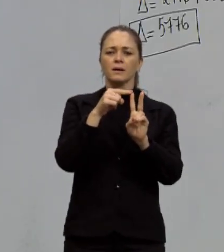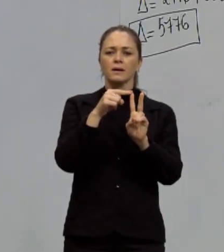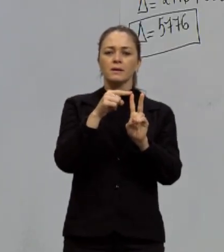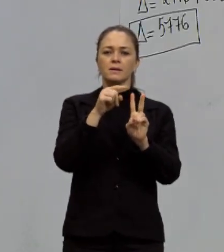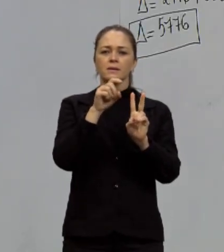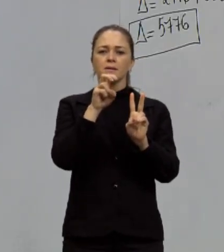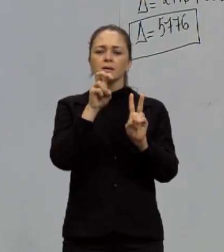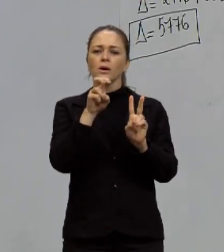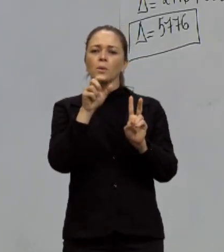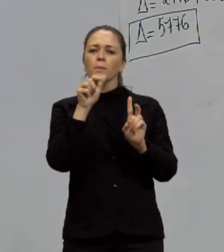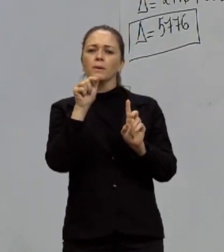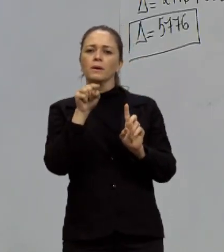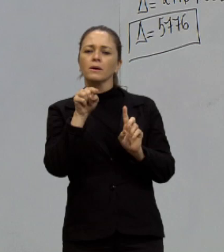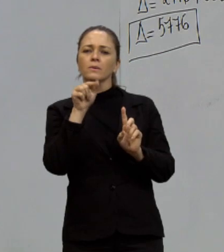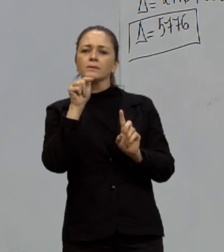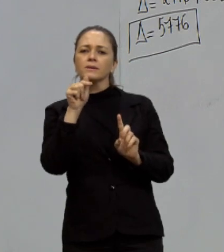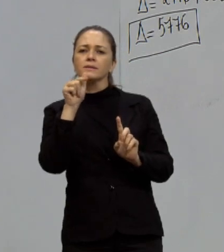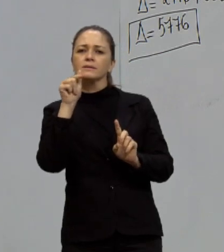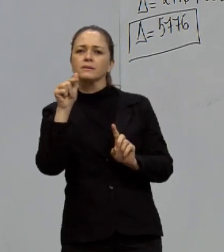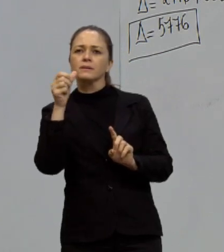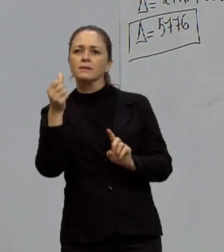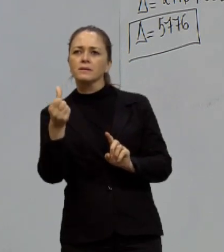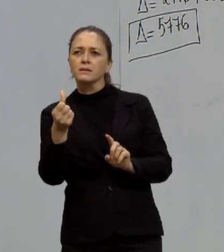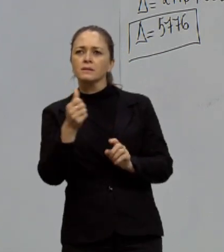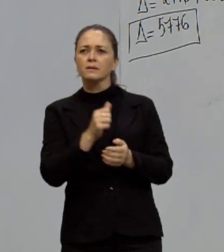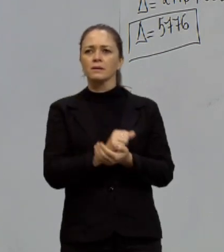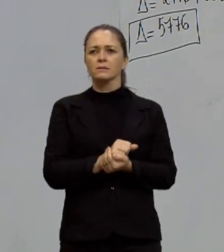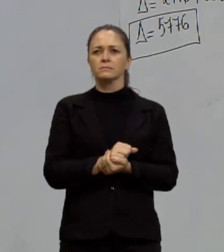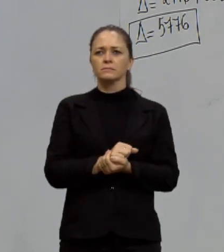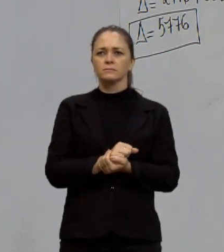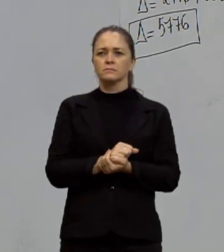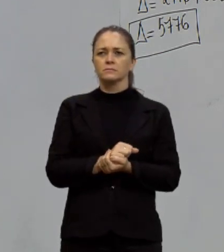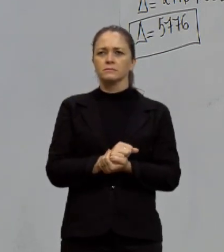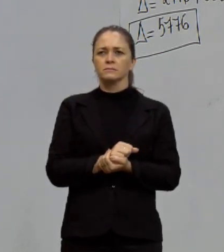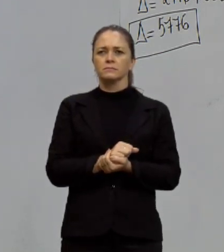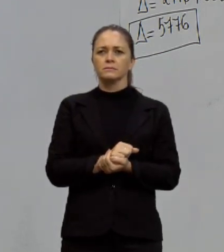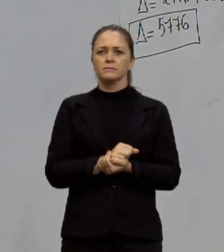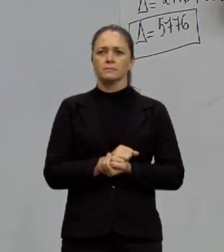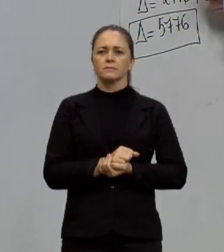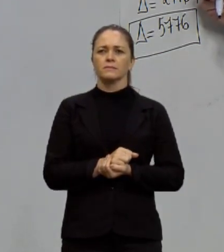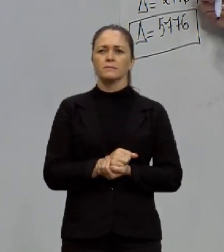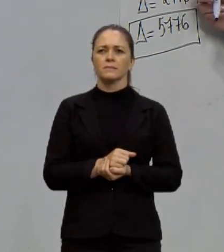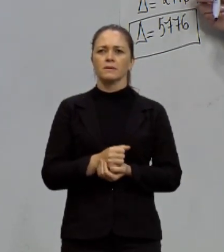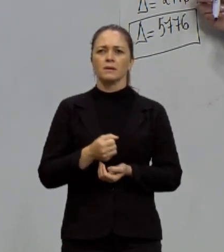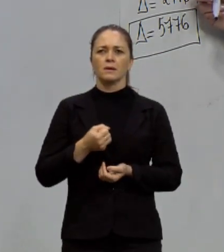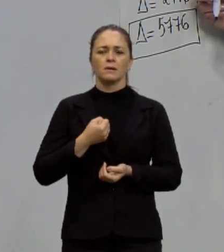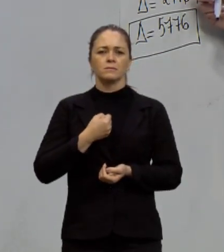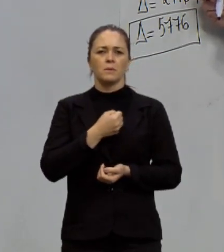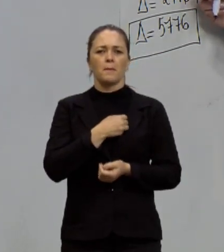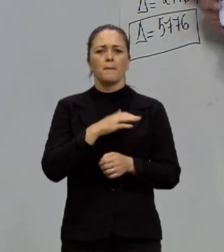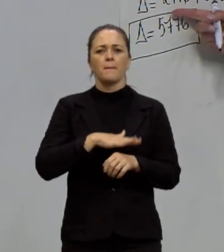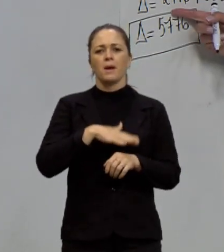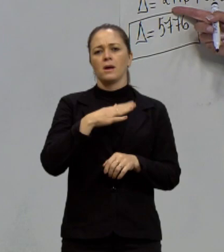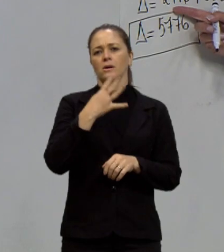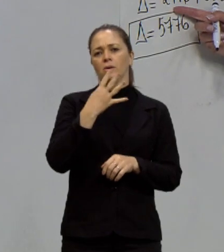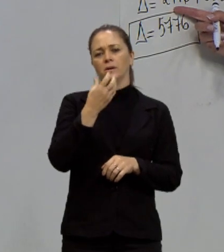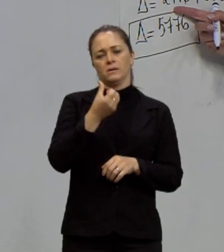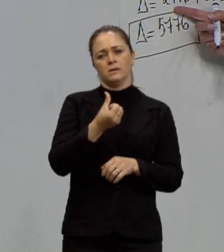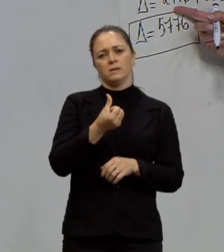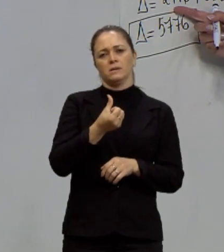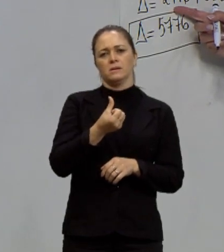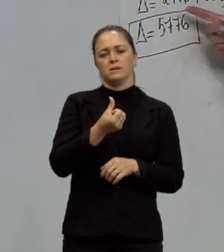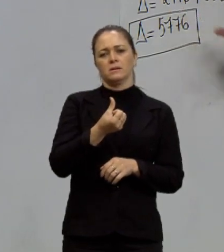5.776? O que nós vamos fazer? Ó? É um número que é bem mais do que 46, né? Porque 46